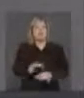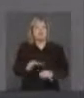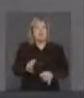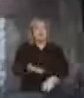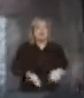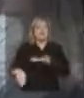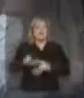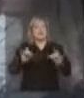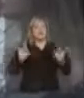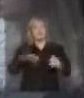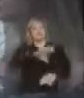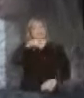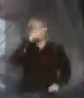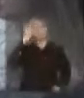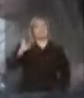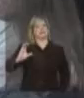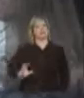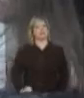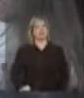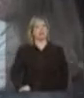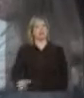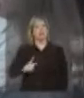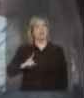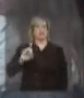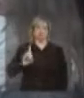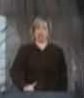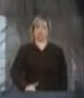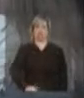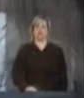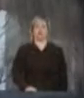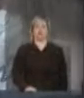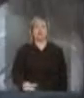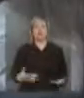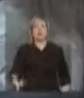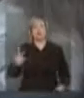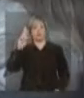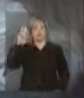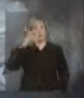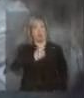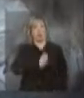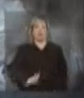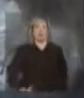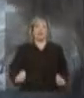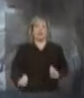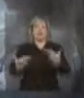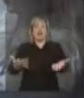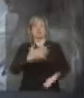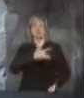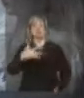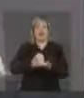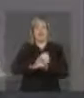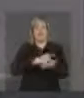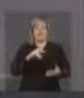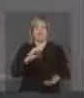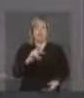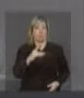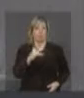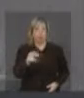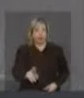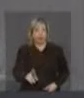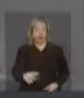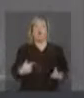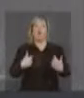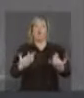do fato que são cidadãs. Daí a responsabilidade do governo em dar saúde para as pessoas. E